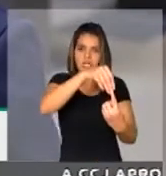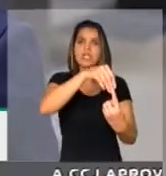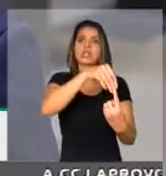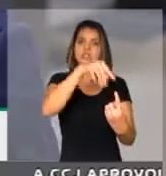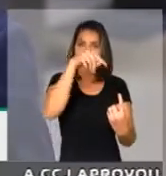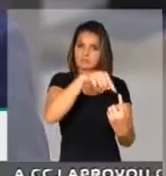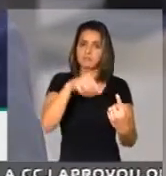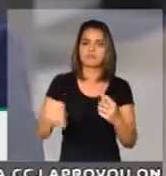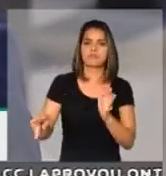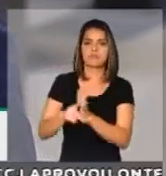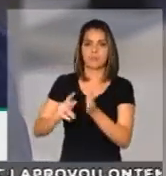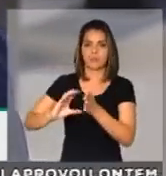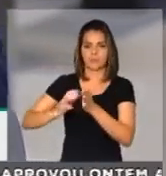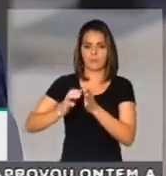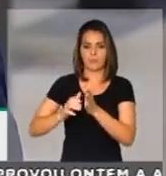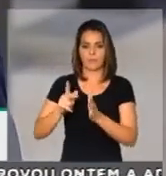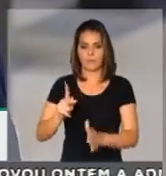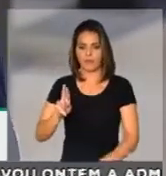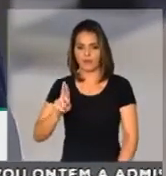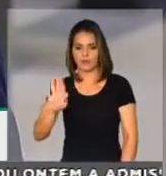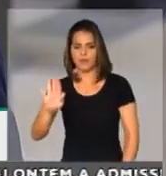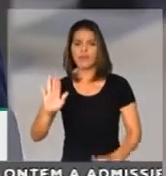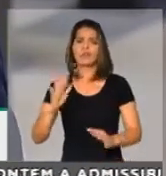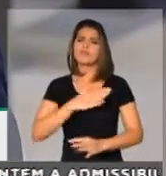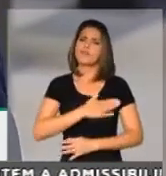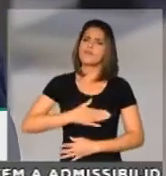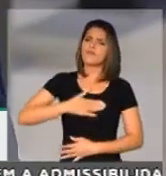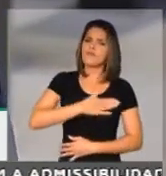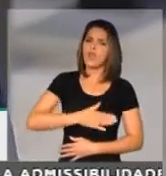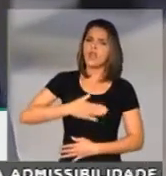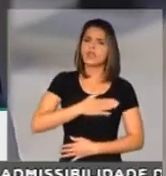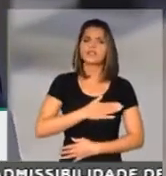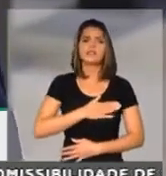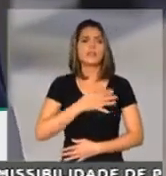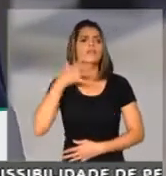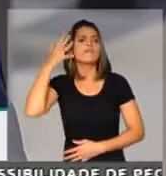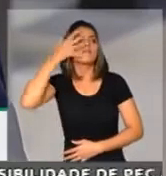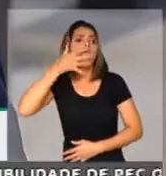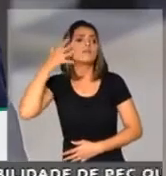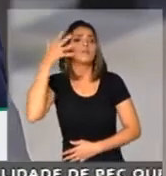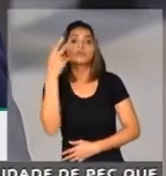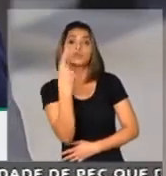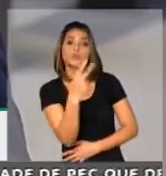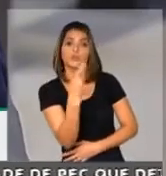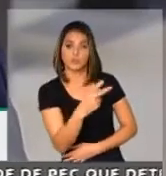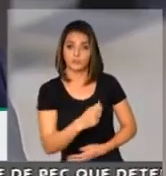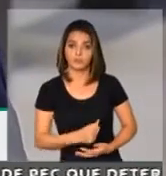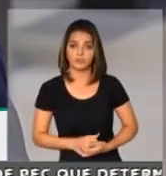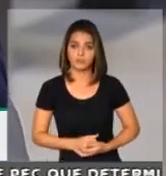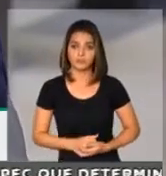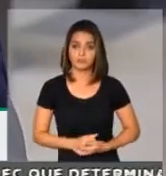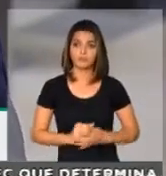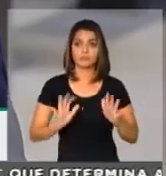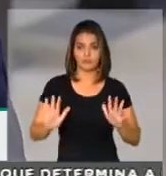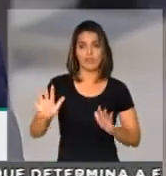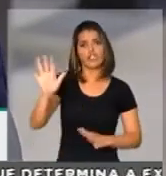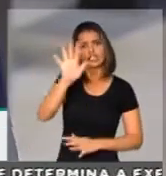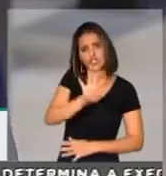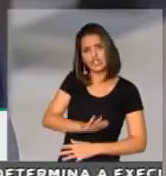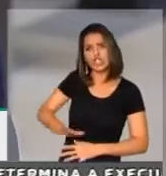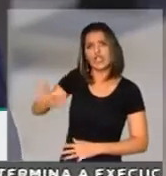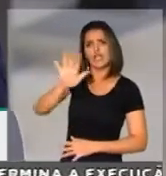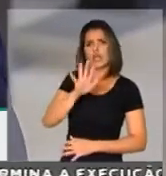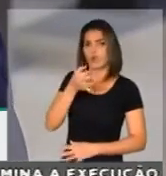e eu fico muito feliz da abordagem que Vossa Excelência faz, ainda que, no geral, eu tenho uma posição